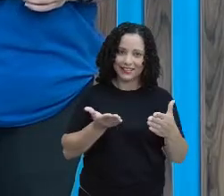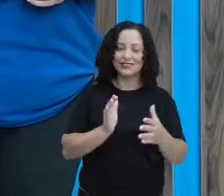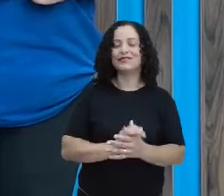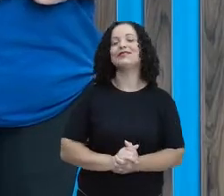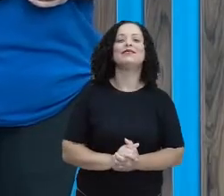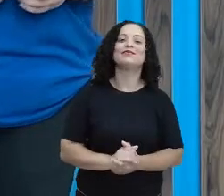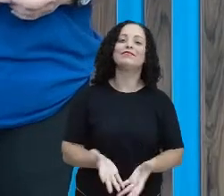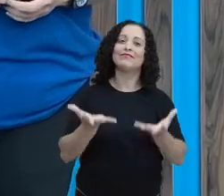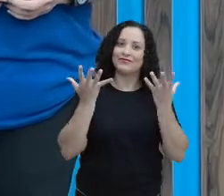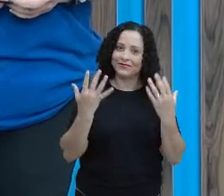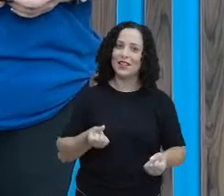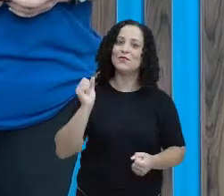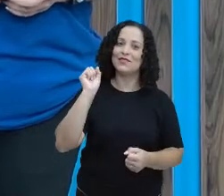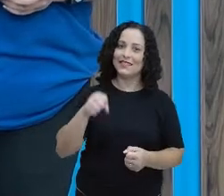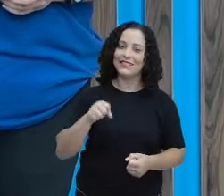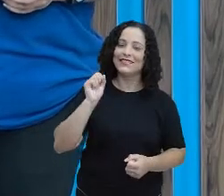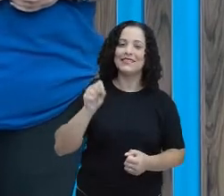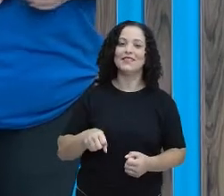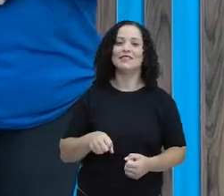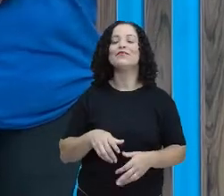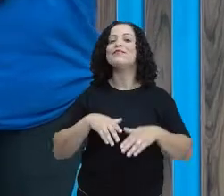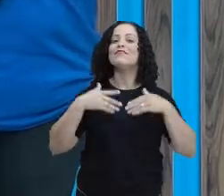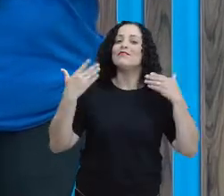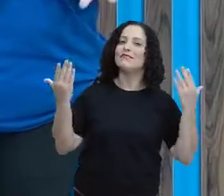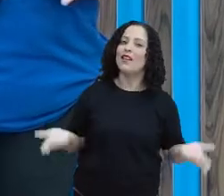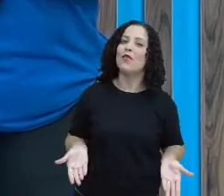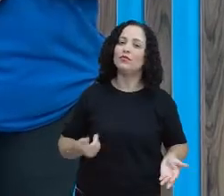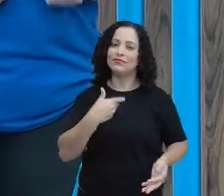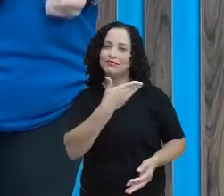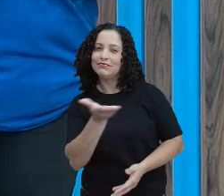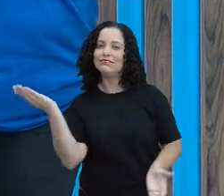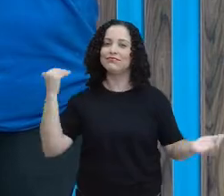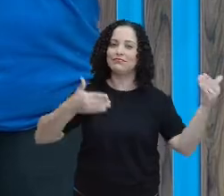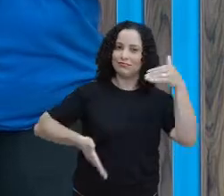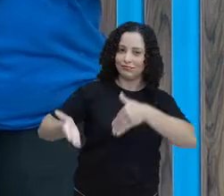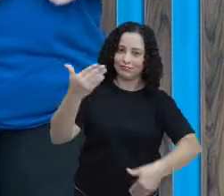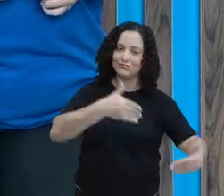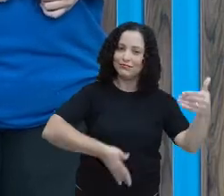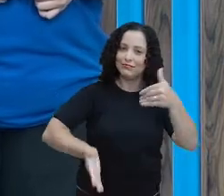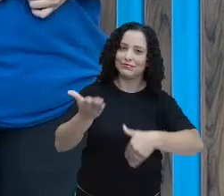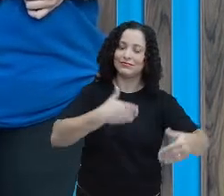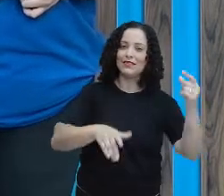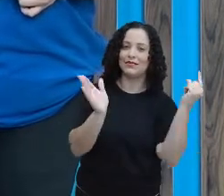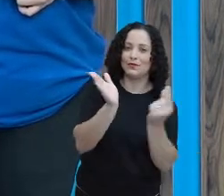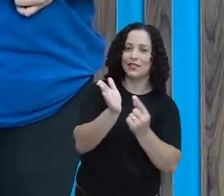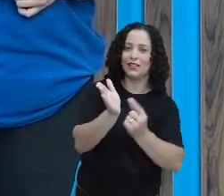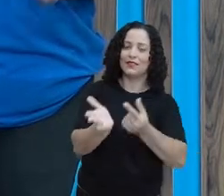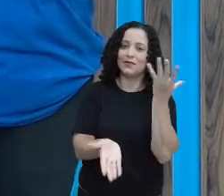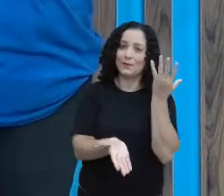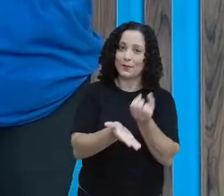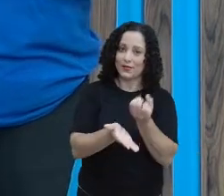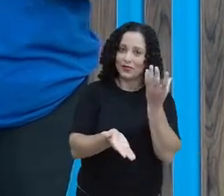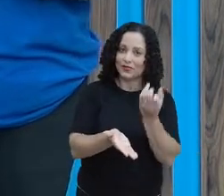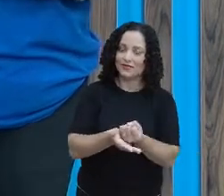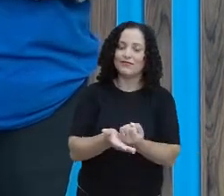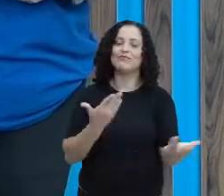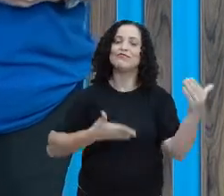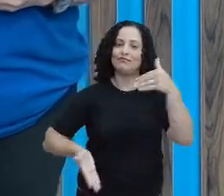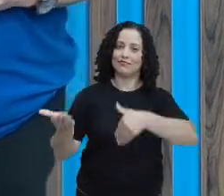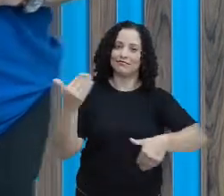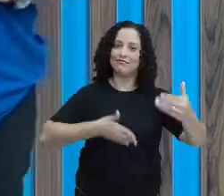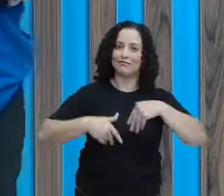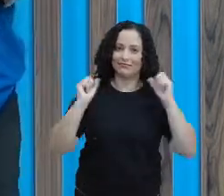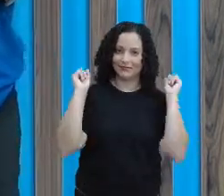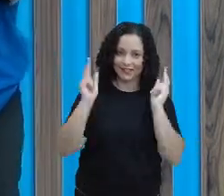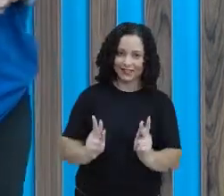Joia! Vamos lá, pessoal. Então, ó, participem aí, né? Baixem no aplicativo, tá certo? Participa aqui com a gente,